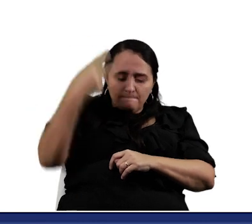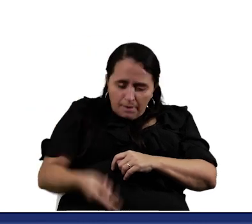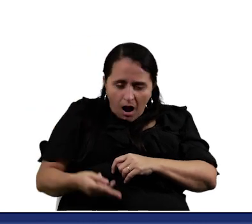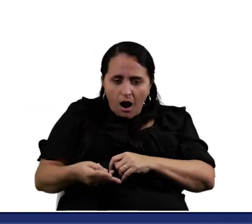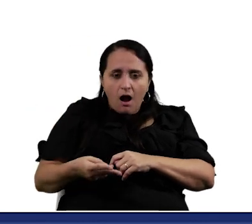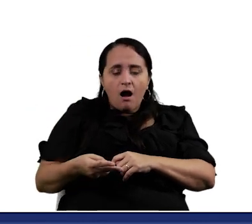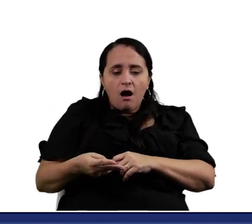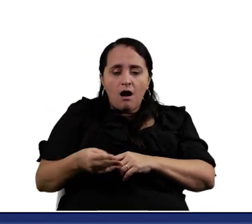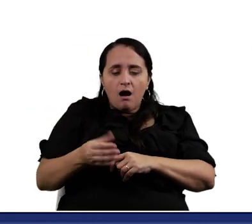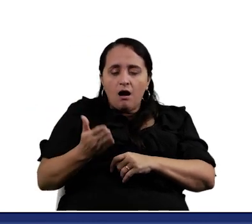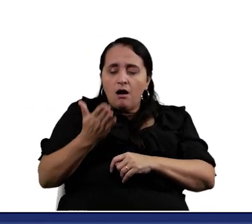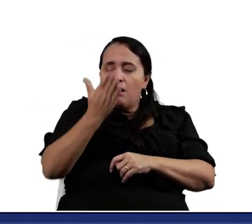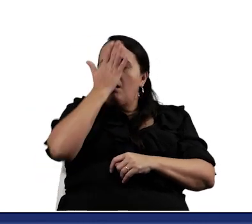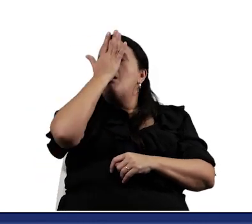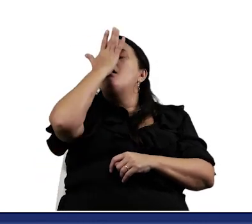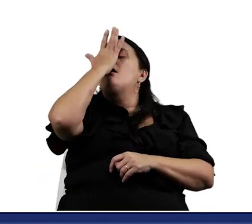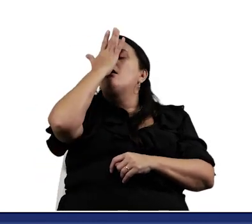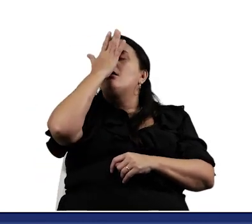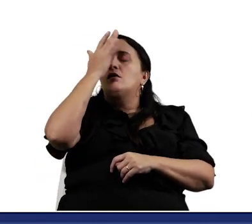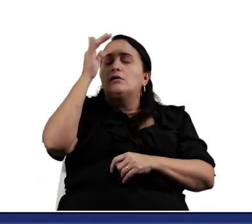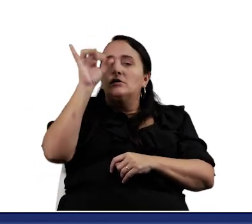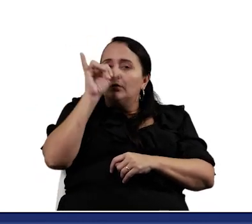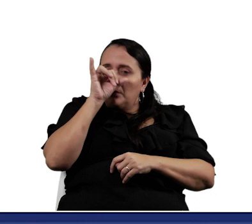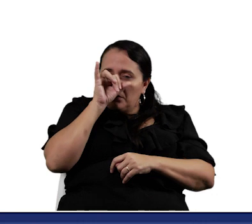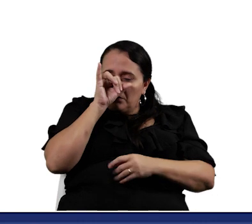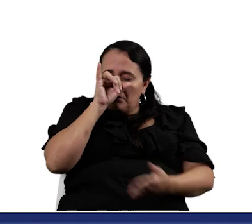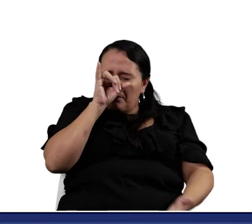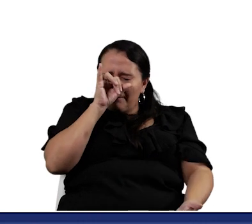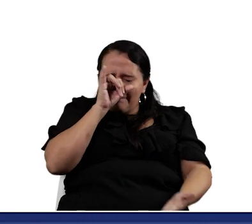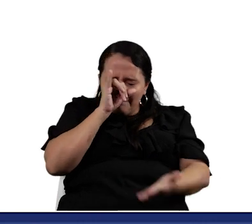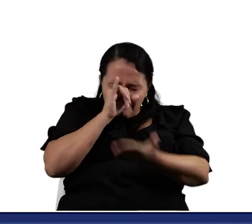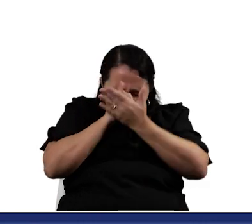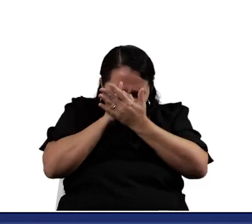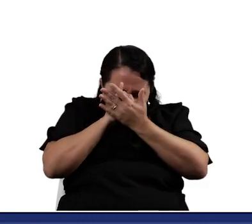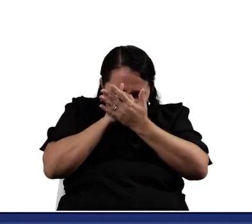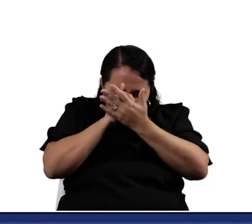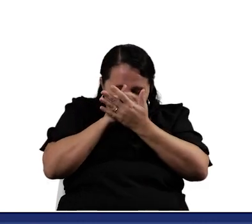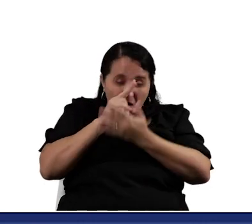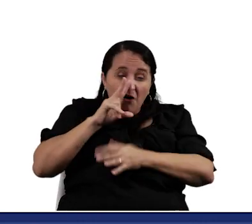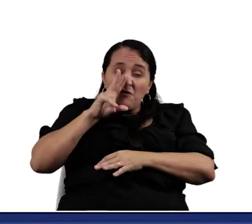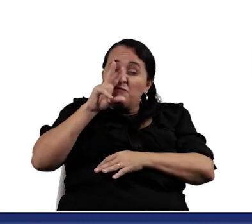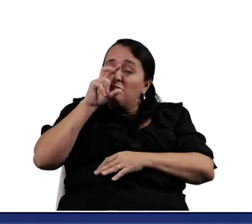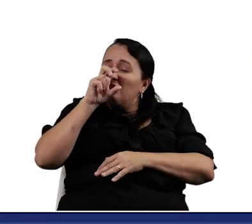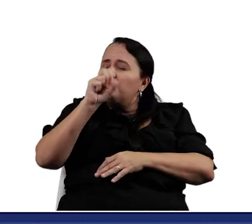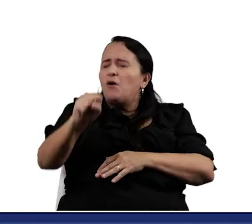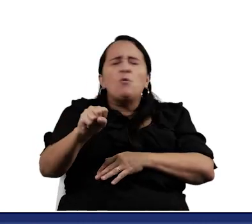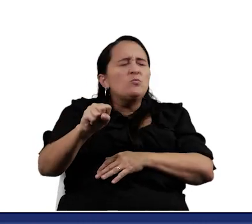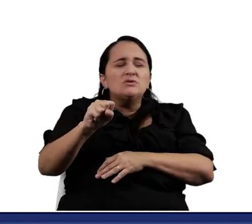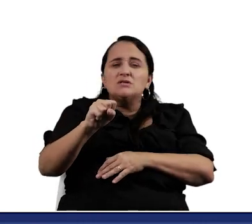no chão com seu focinho. Bateu com tanta força que este